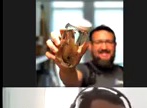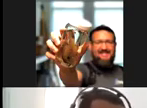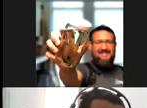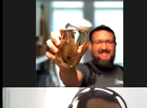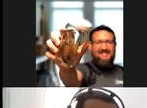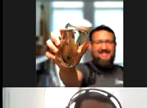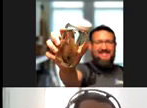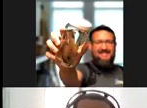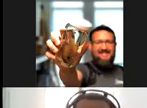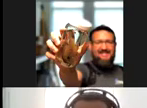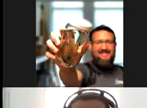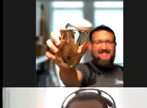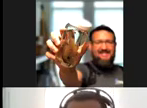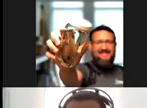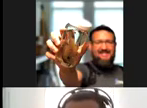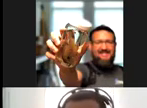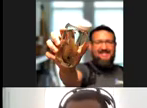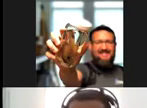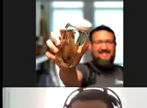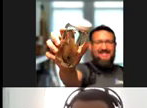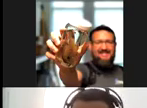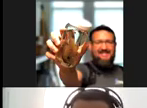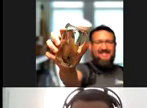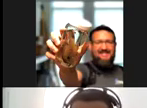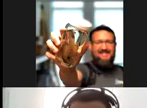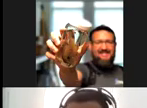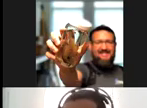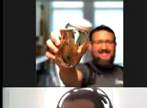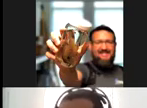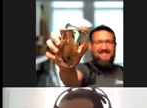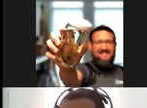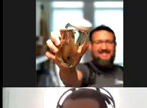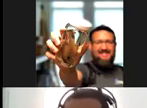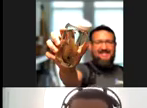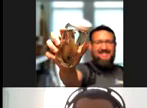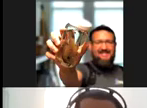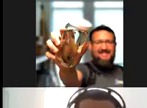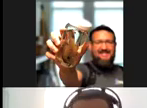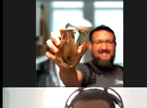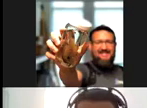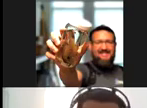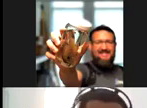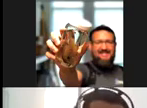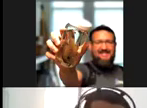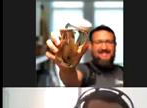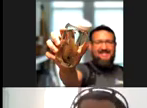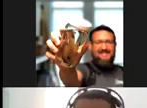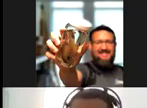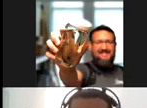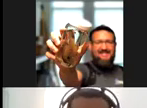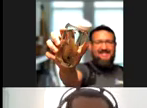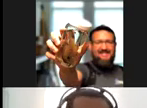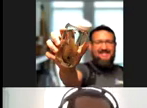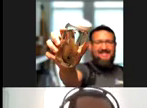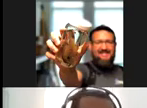ela faz simplificações, ela assume pressupostos tão absurdos que se distanciam da realidade. Para eles funciona, mas é